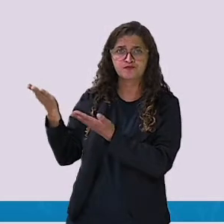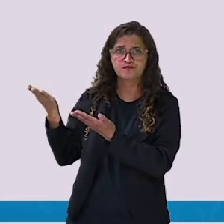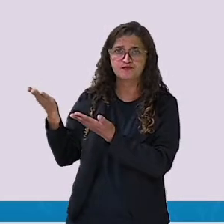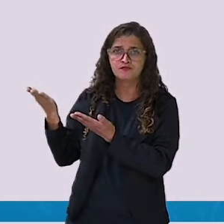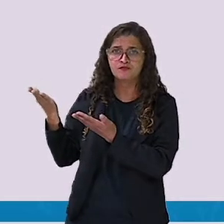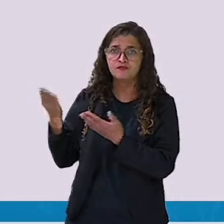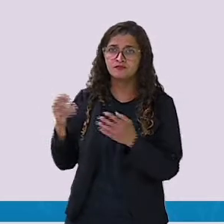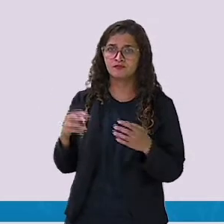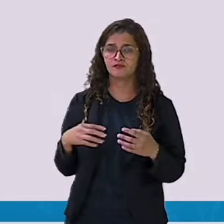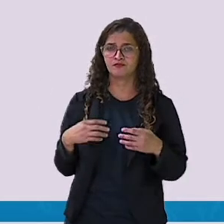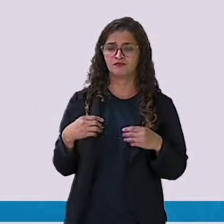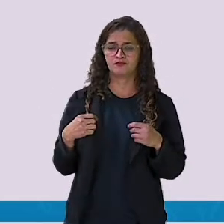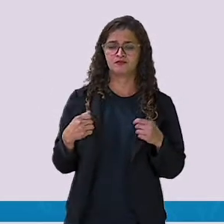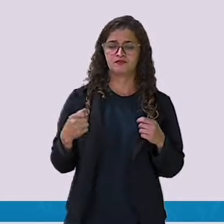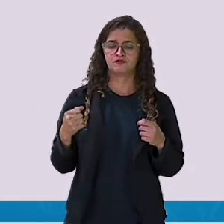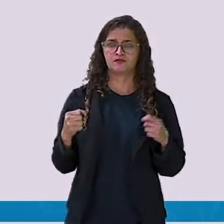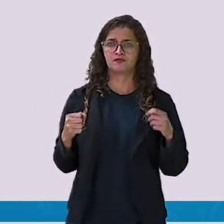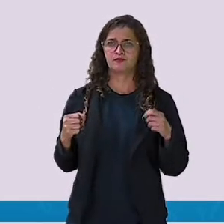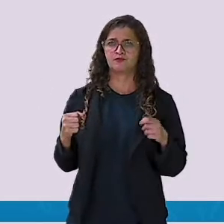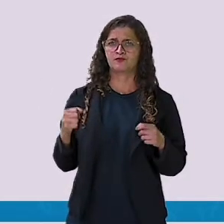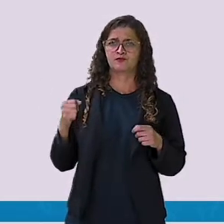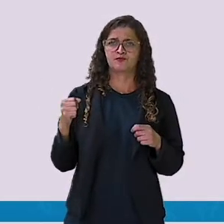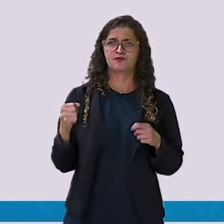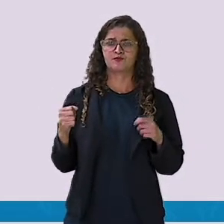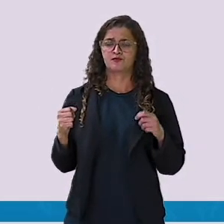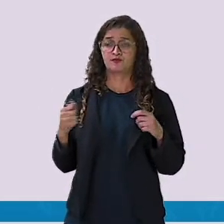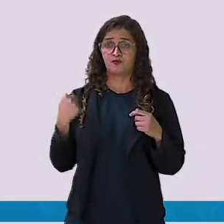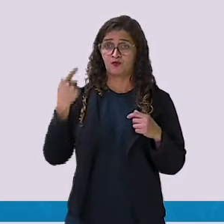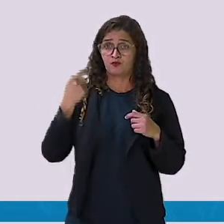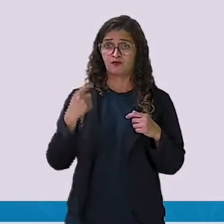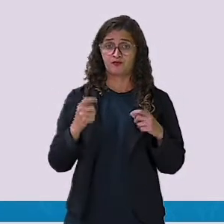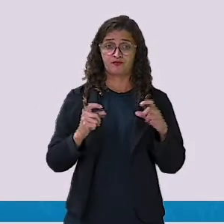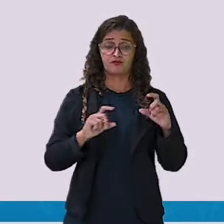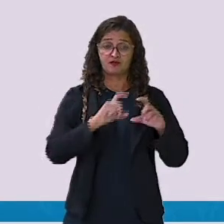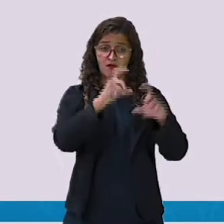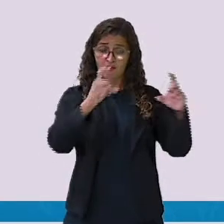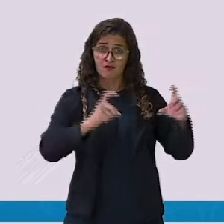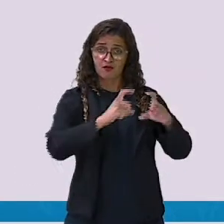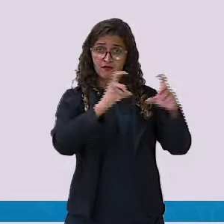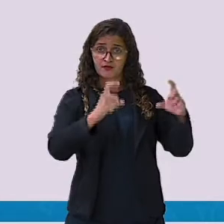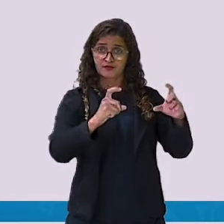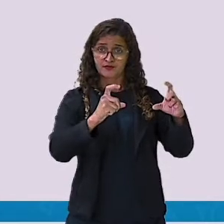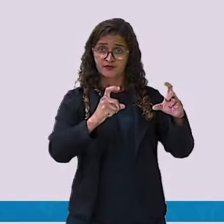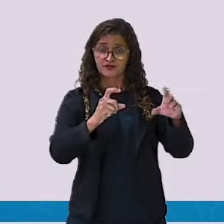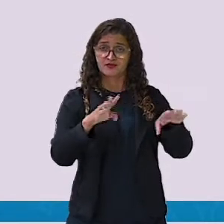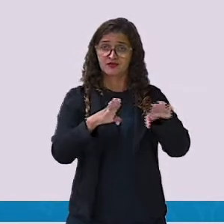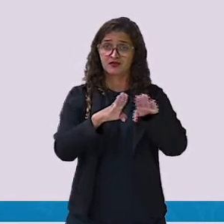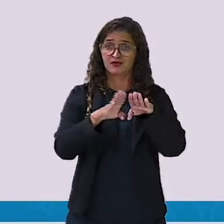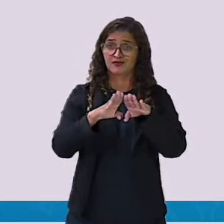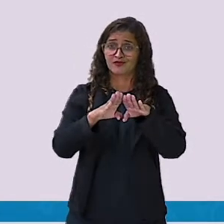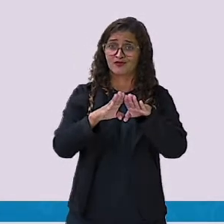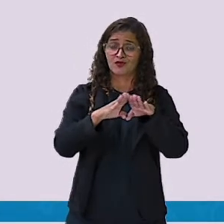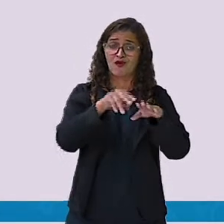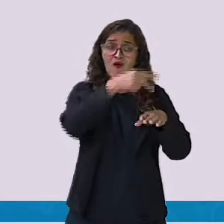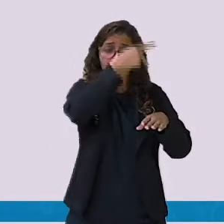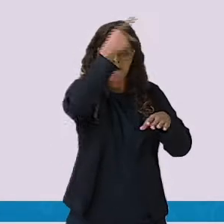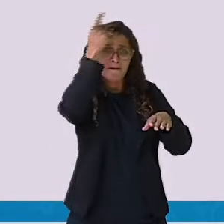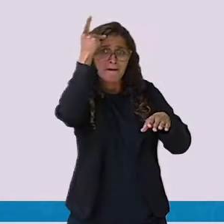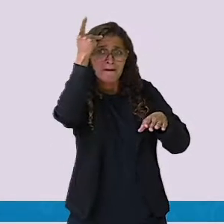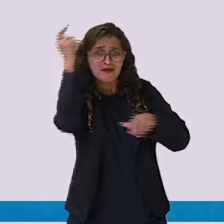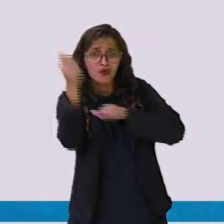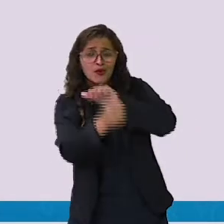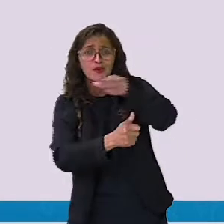como robôs e computadores para substituir o trabalho humano, visando agilizar